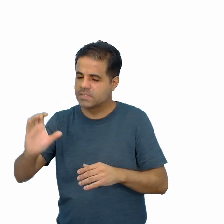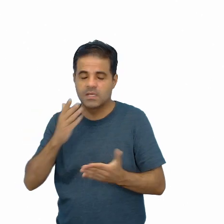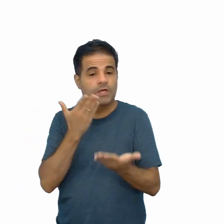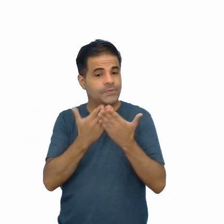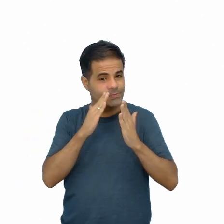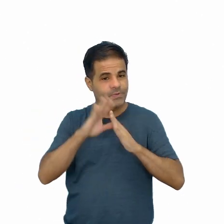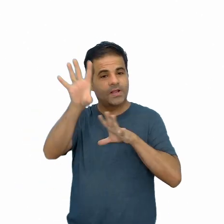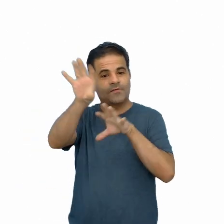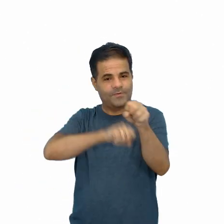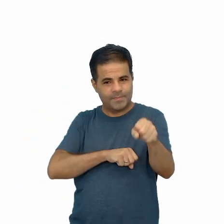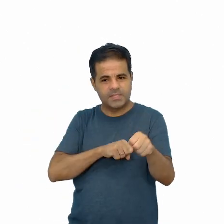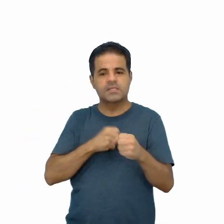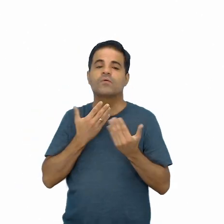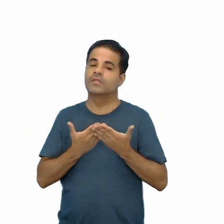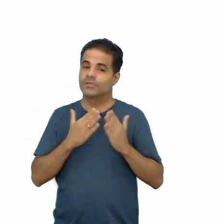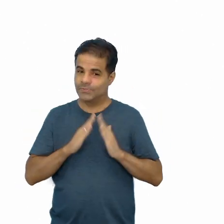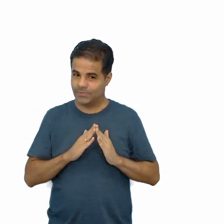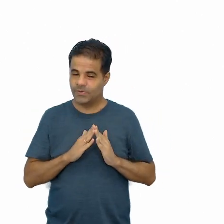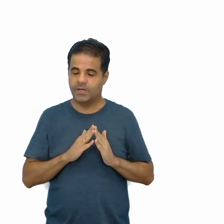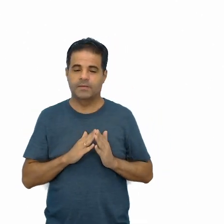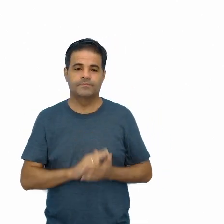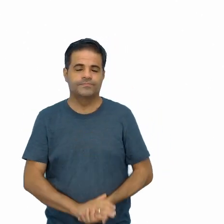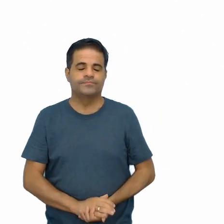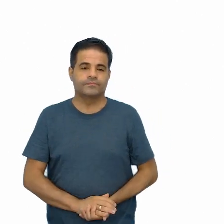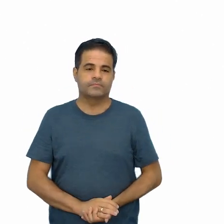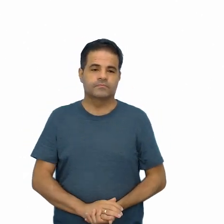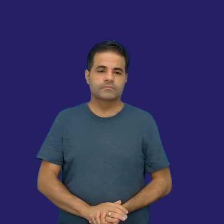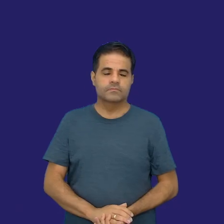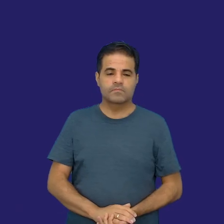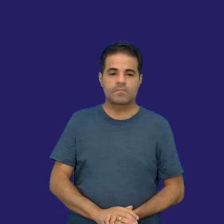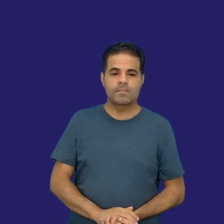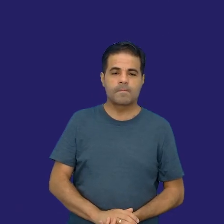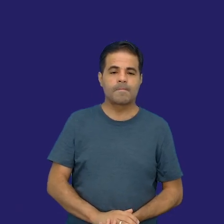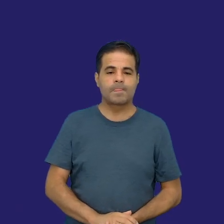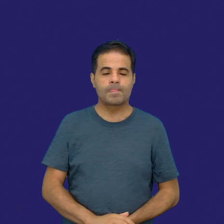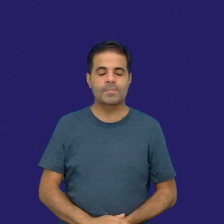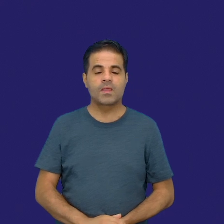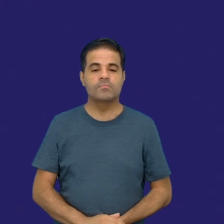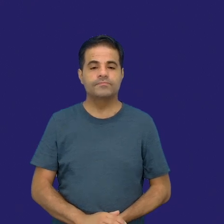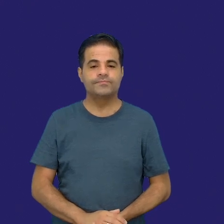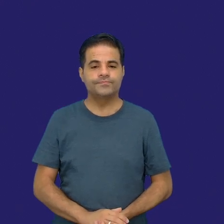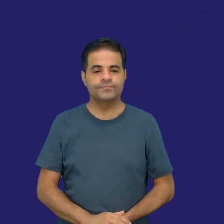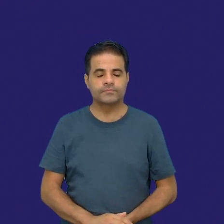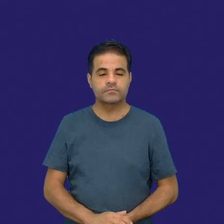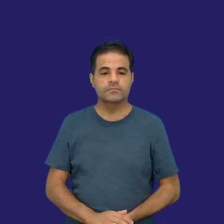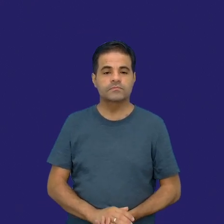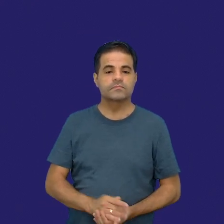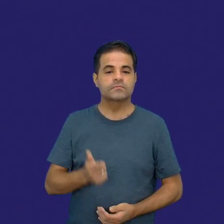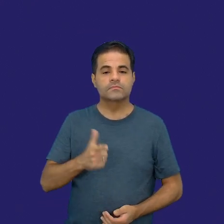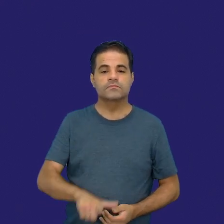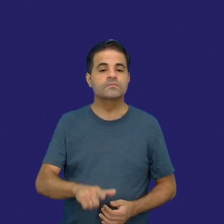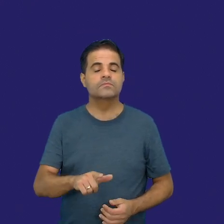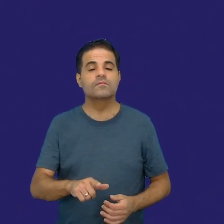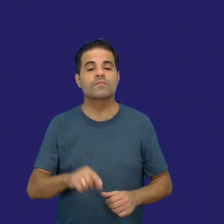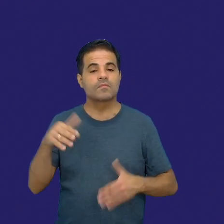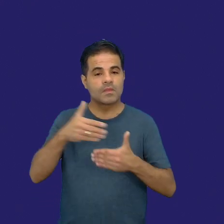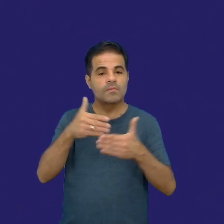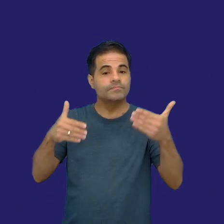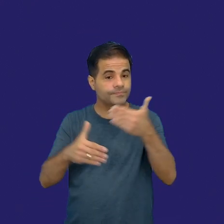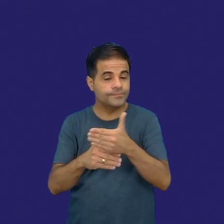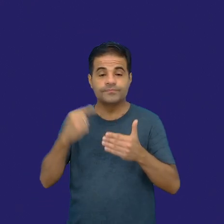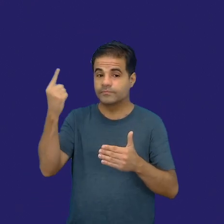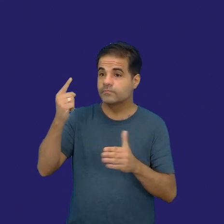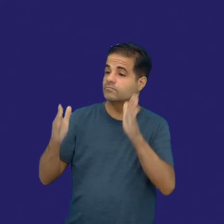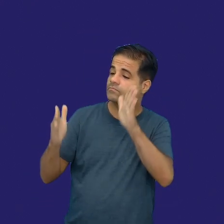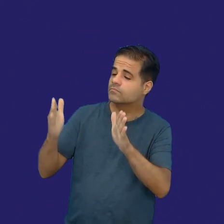dessa formação na escola. Indo então para o próximo slide, nós temos então, né, o primeiro